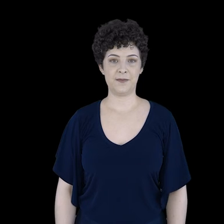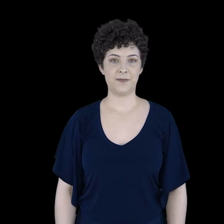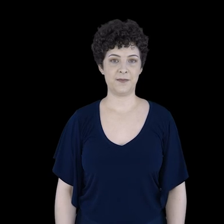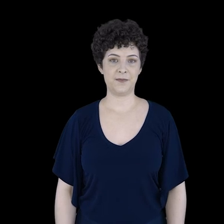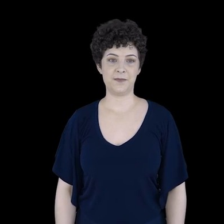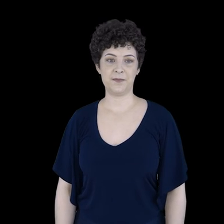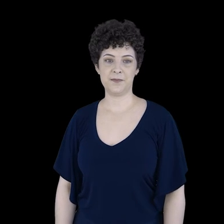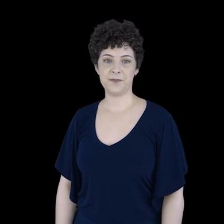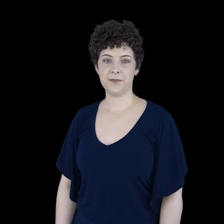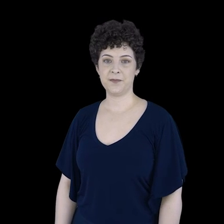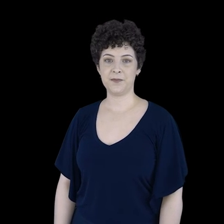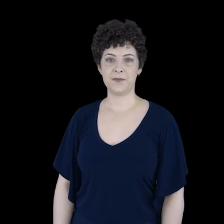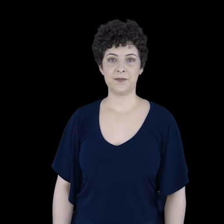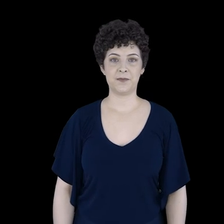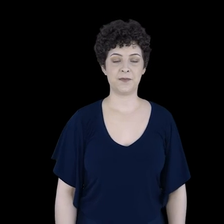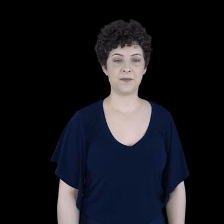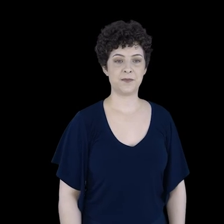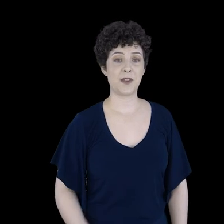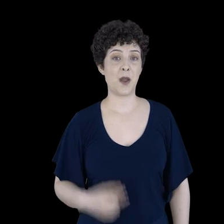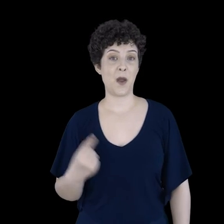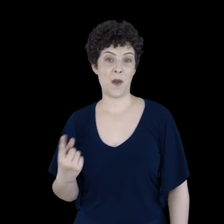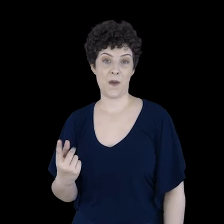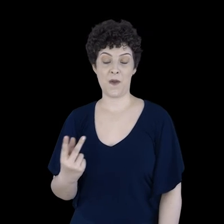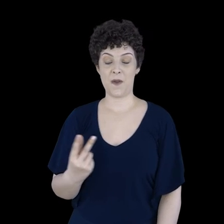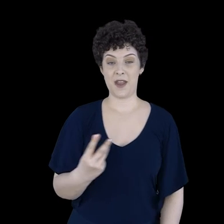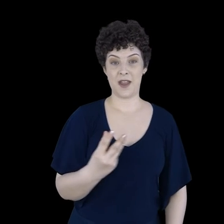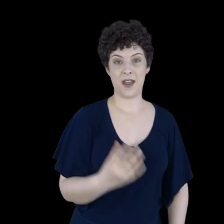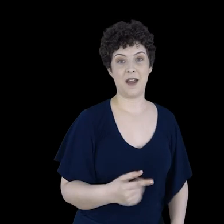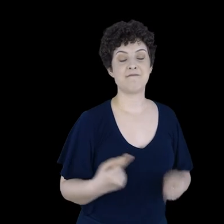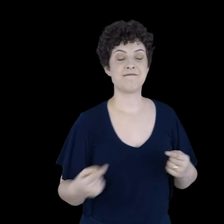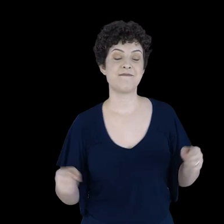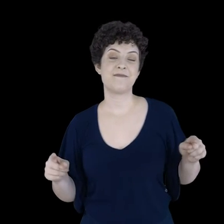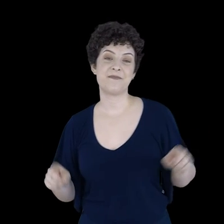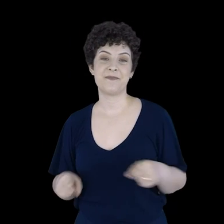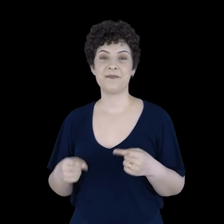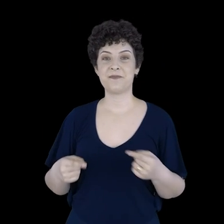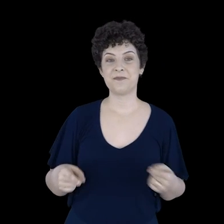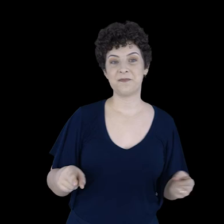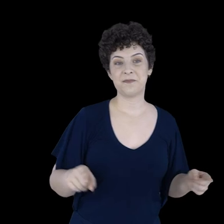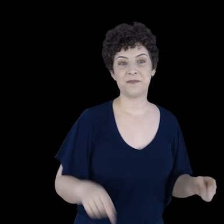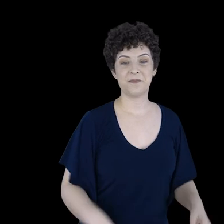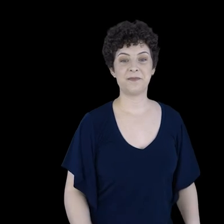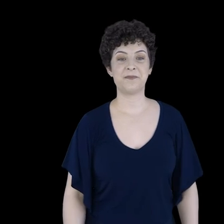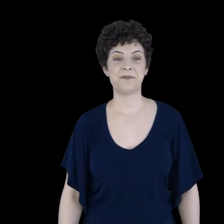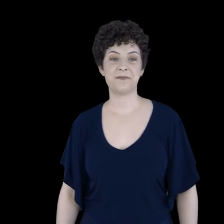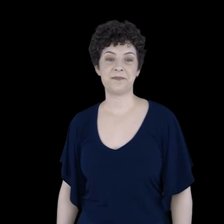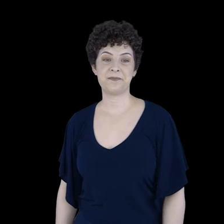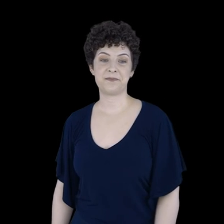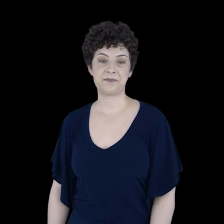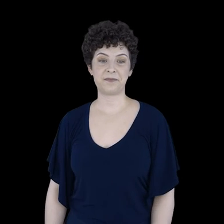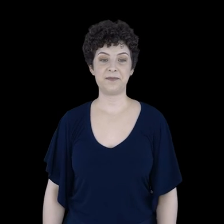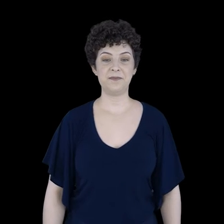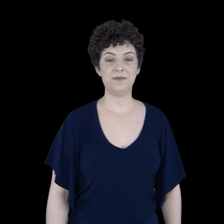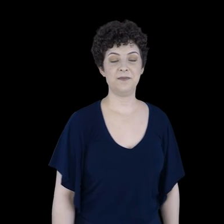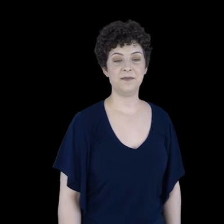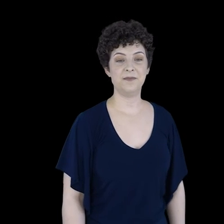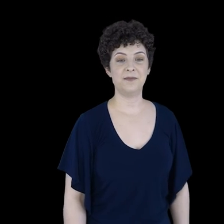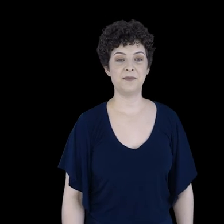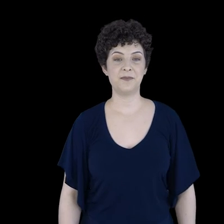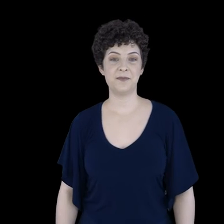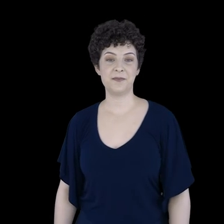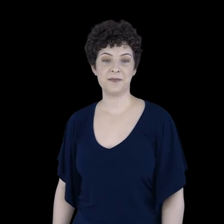Um, dois, três, quatro. Créditos selecionados. Ações para suspender o tempo. Companhia de Teatro do Conservatório de